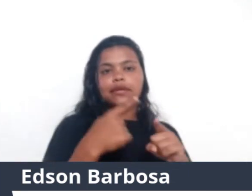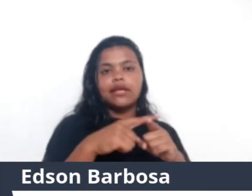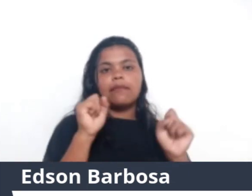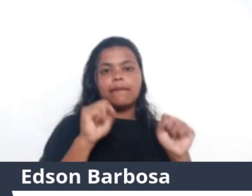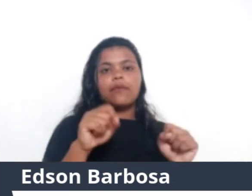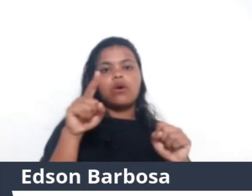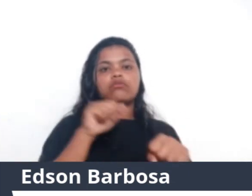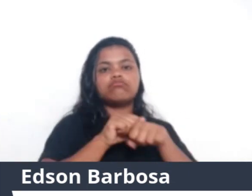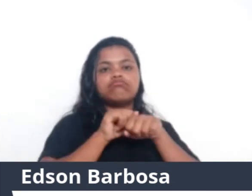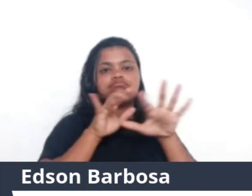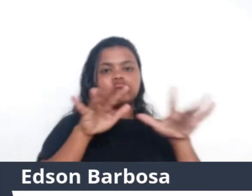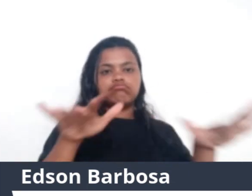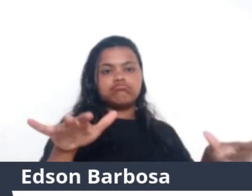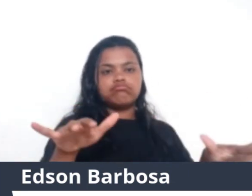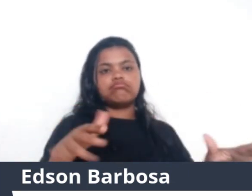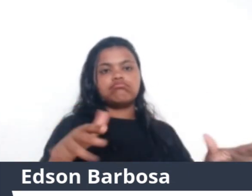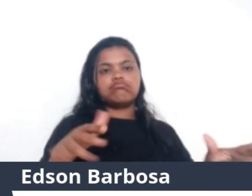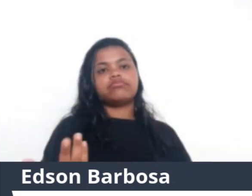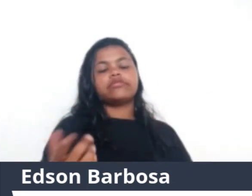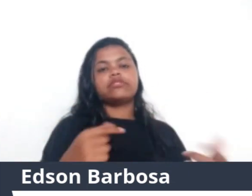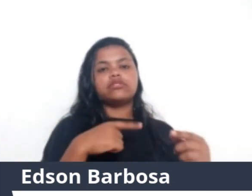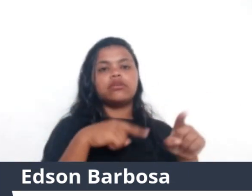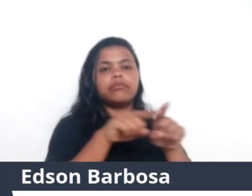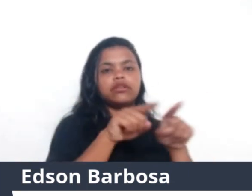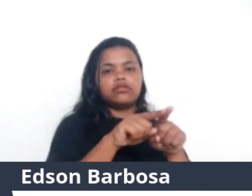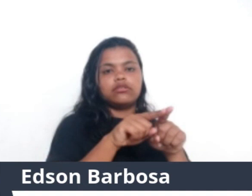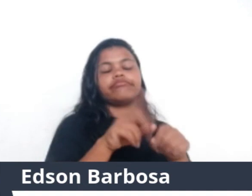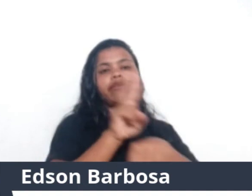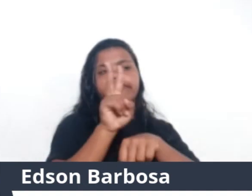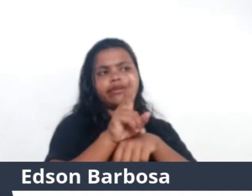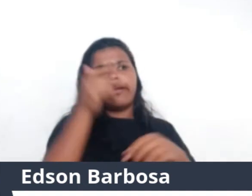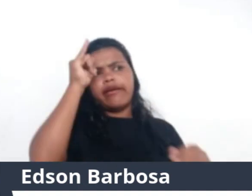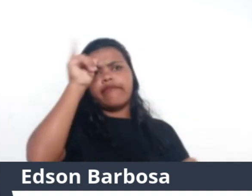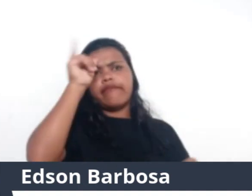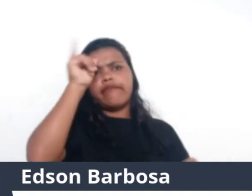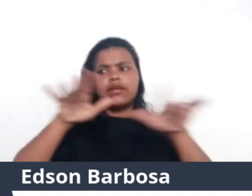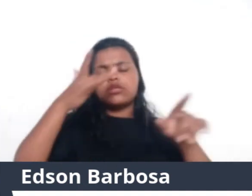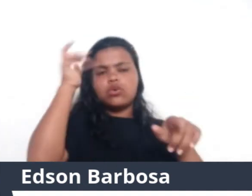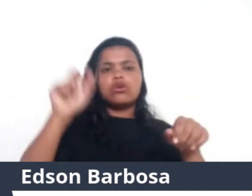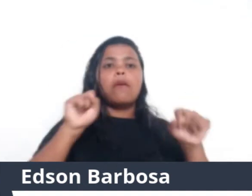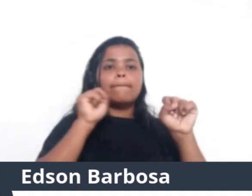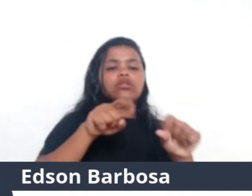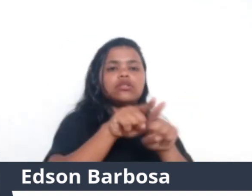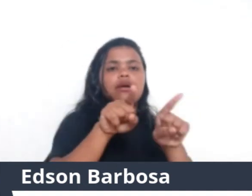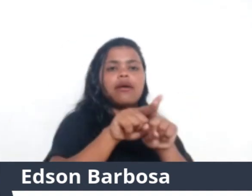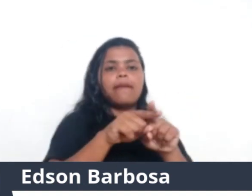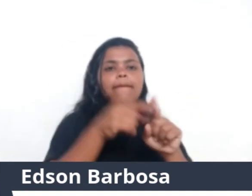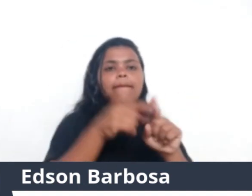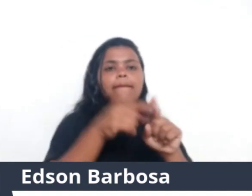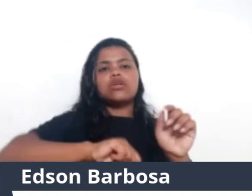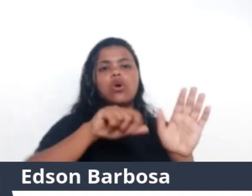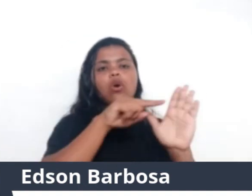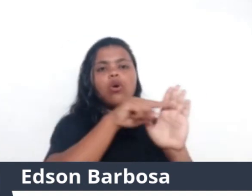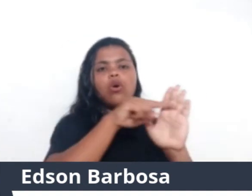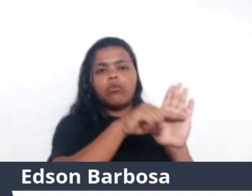contaminação dos exames. Então, além da questão toda de evitar a transmissão, ele pode prejudicar no resultado dos exames. E aí